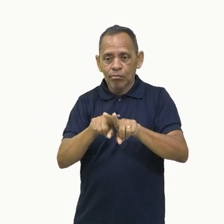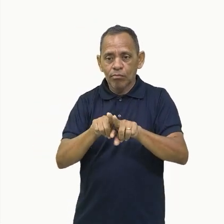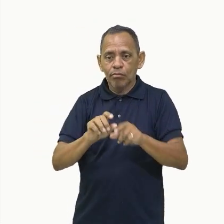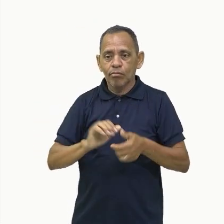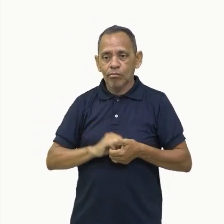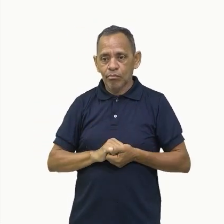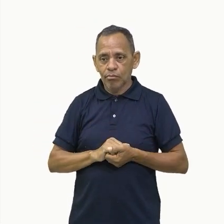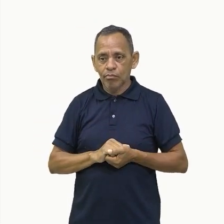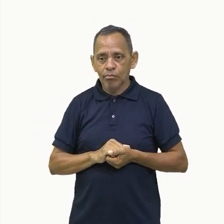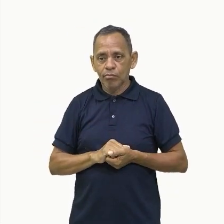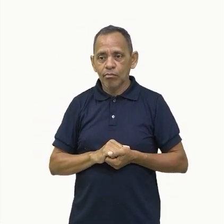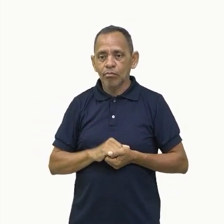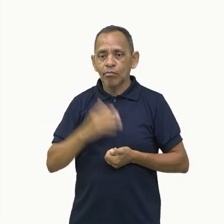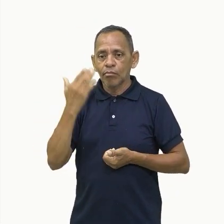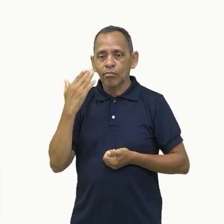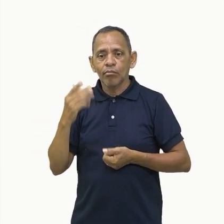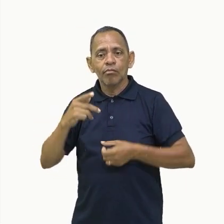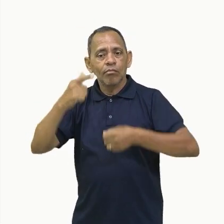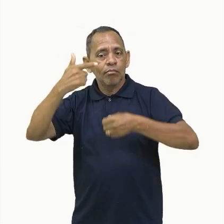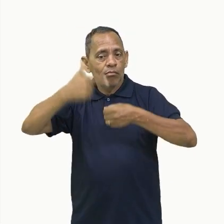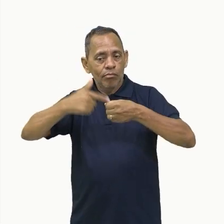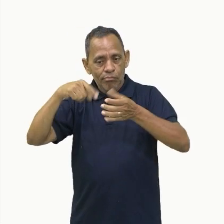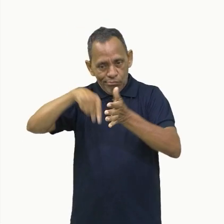Com o petróleo com